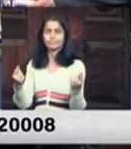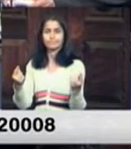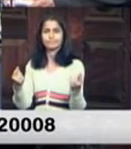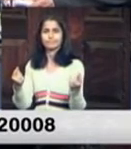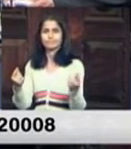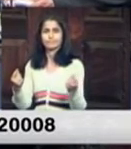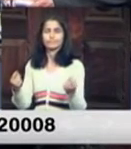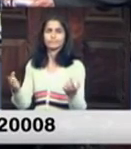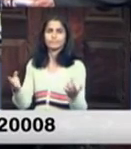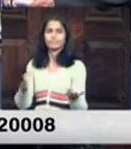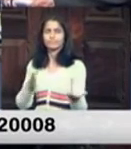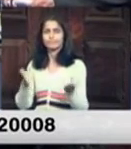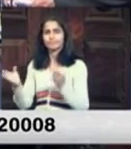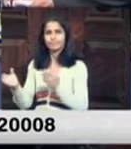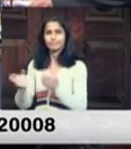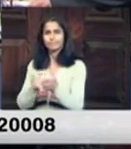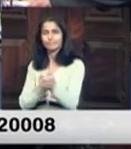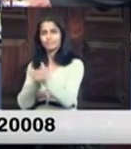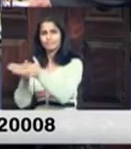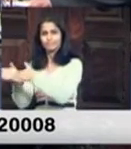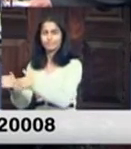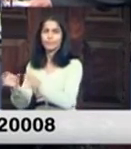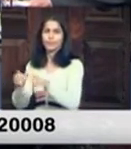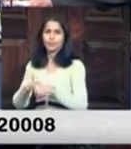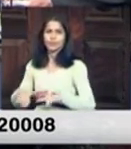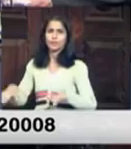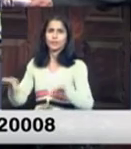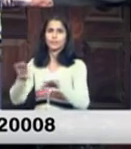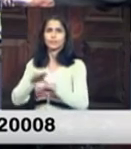está campeando, principalmente na Baixada Fluminense.